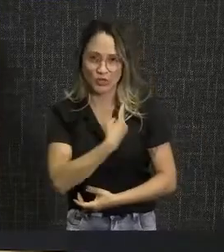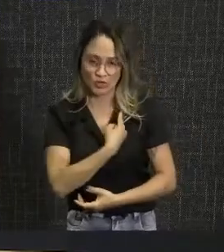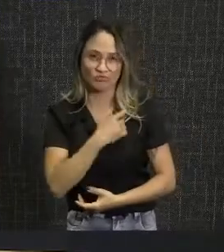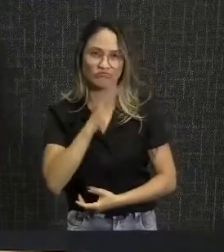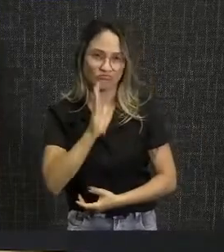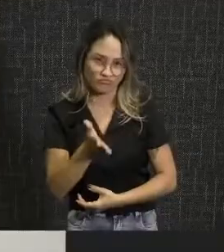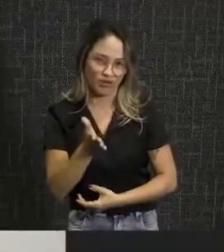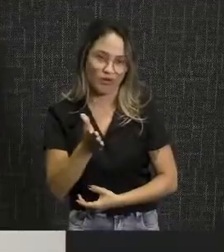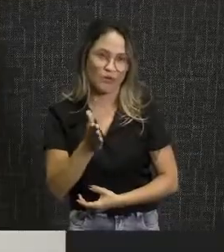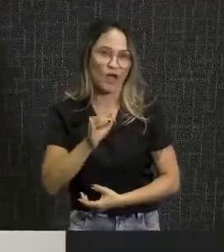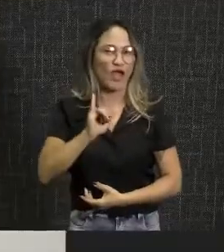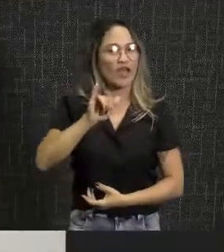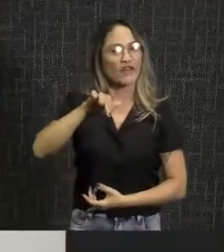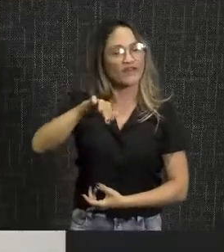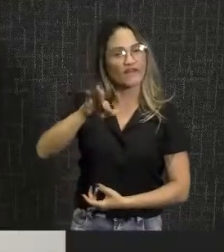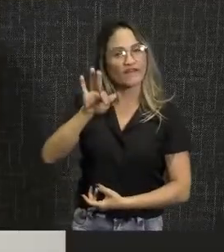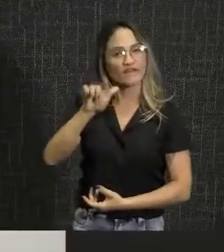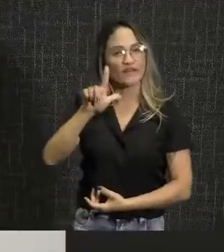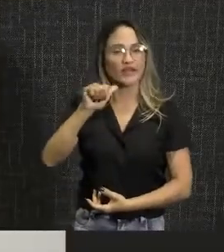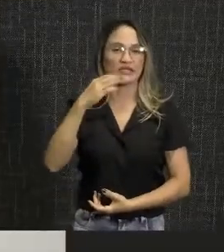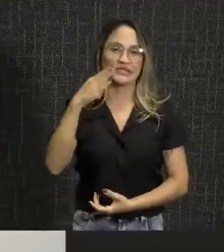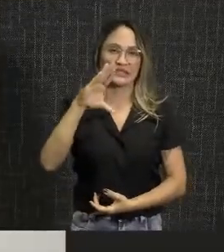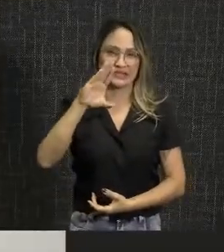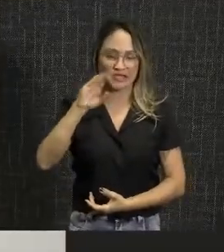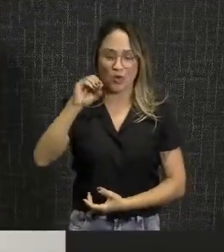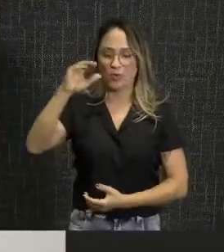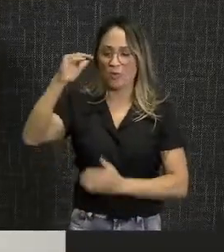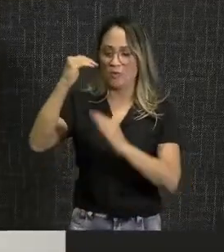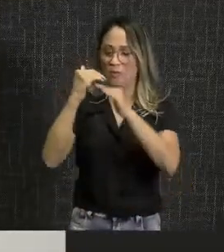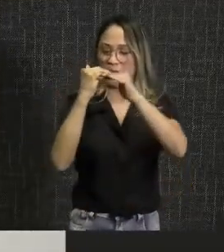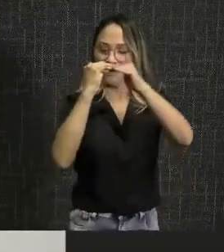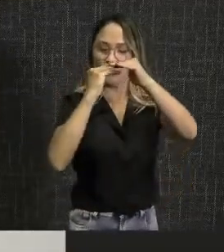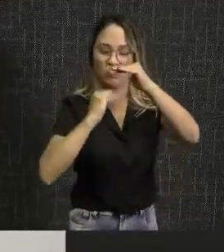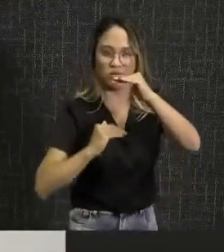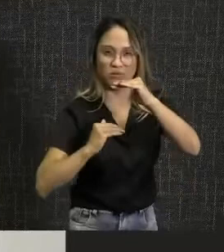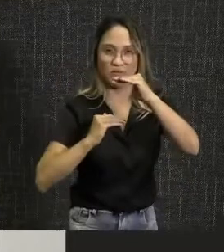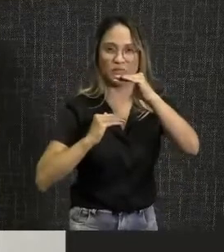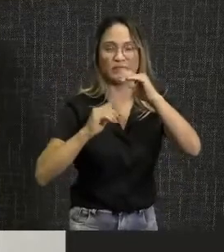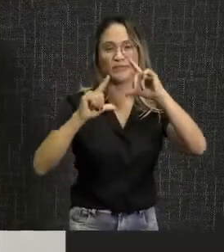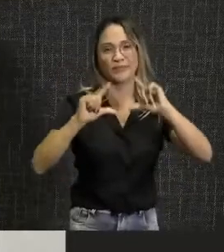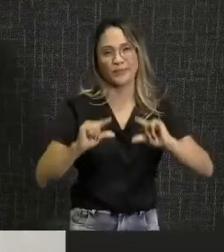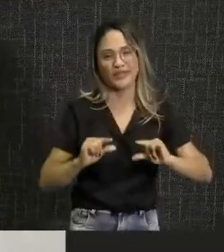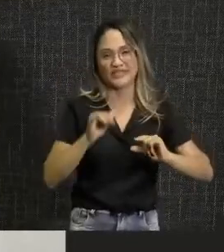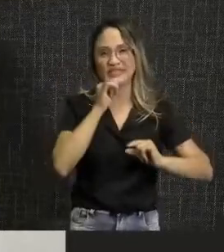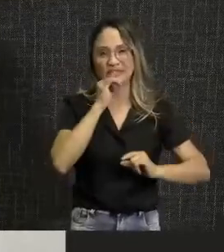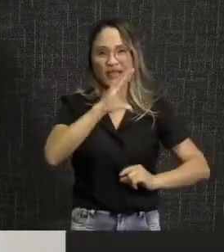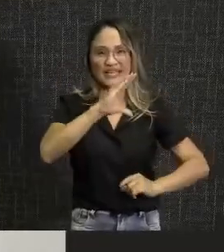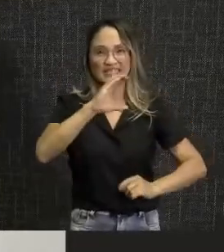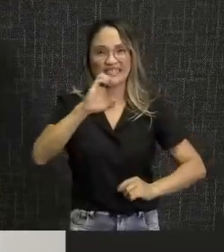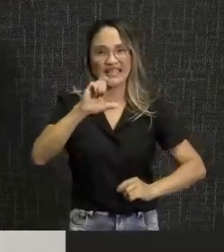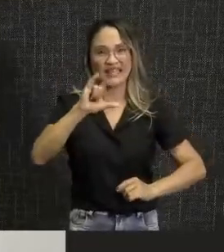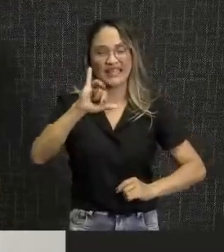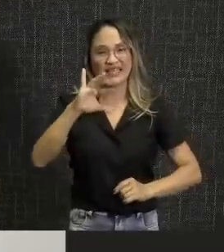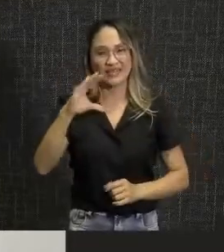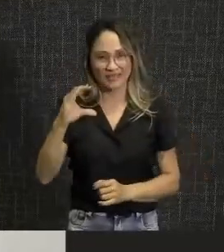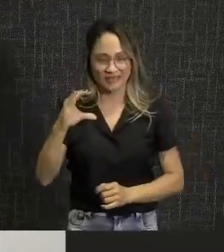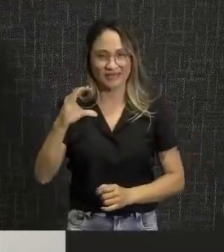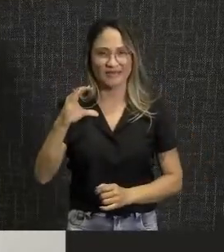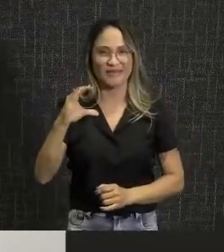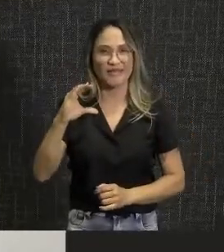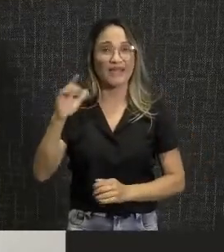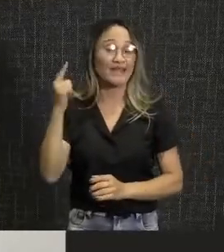baixa. E a taxa de juros, né, que é a Selic, o mercado projeta até o final desse